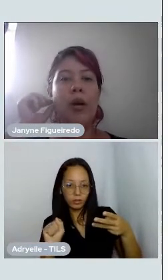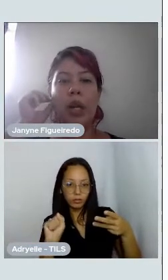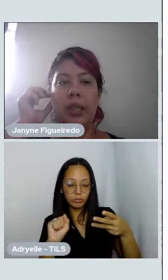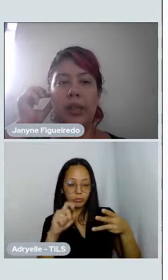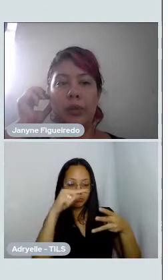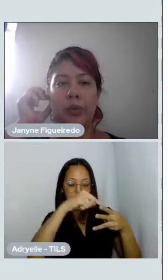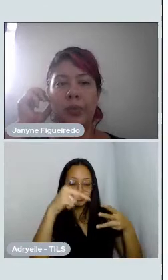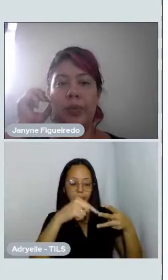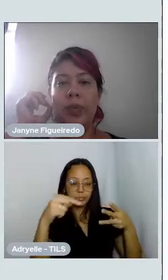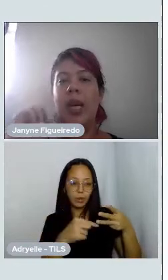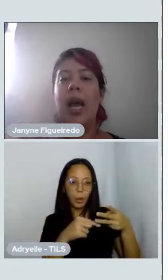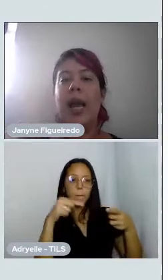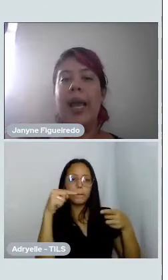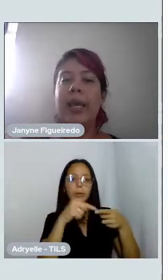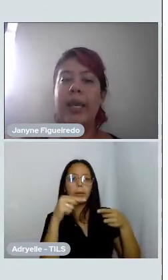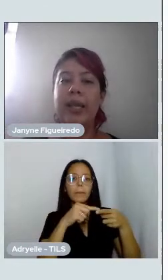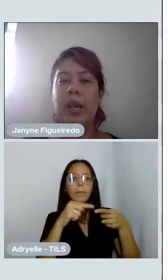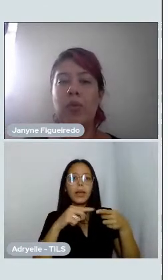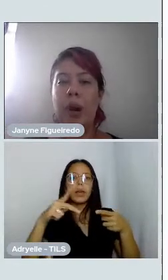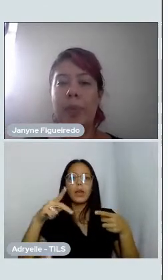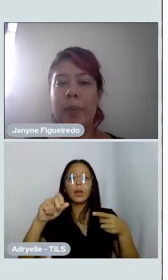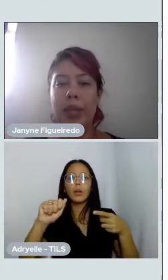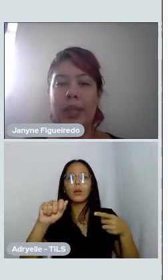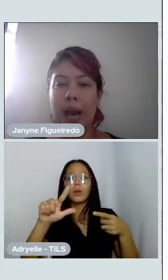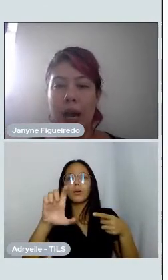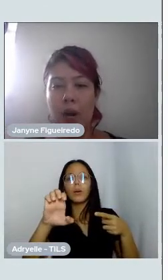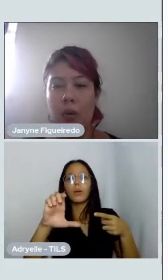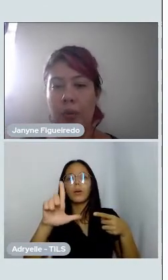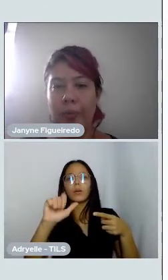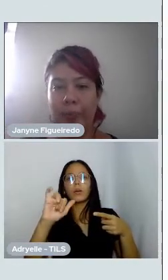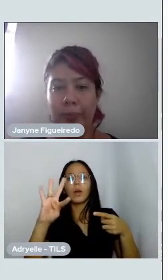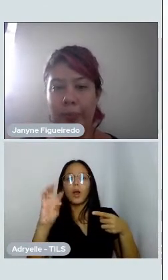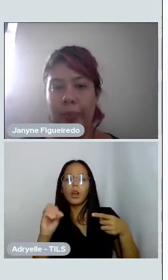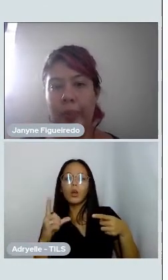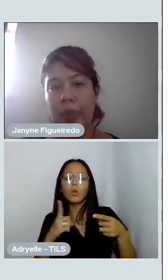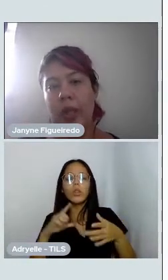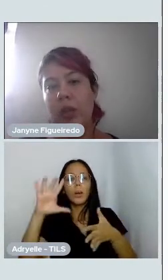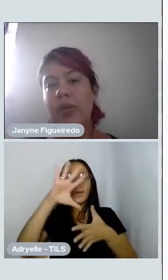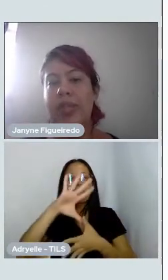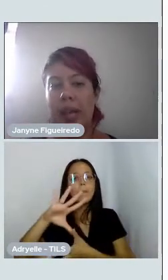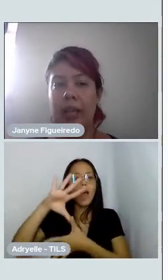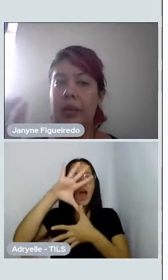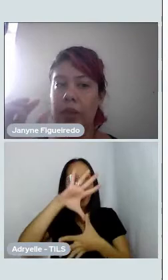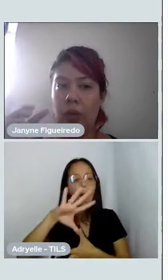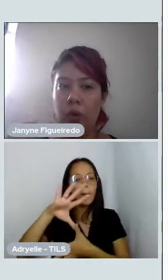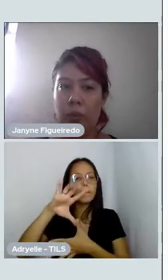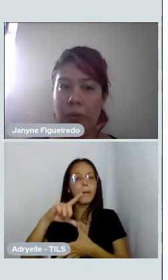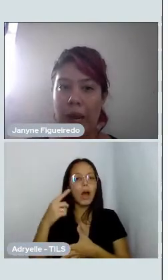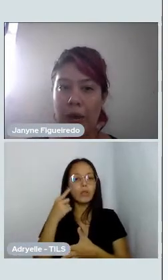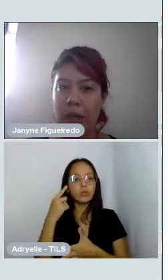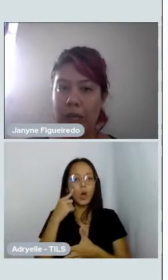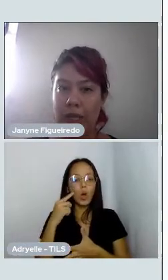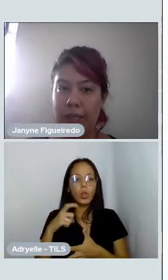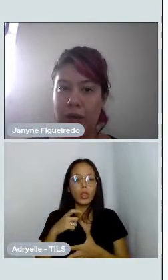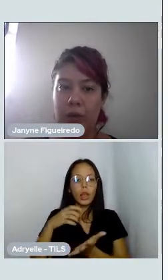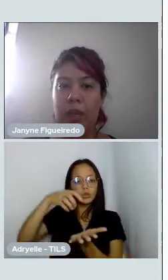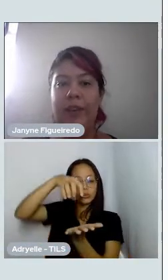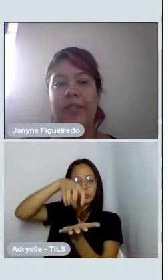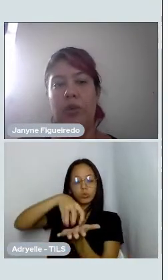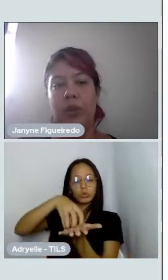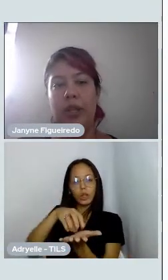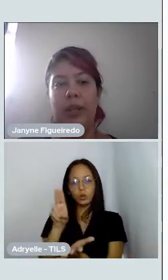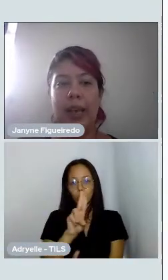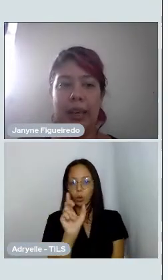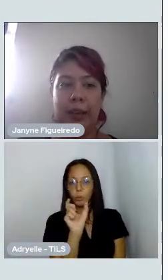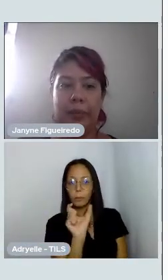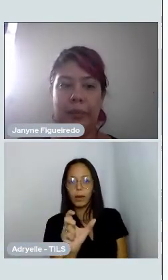O paleolítico. Aí aqui tem um mapa mental. No centro tem o nome paleolítico.